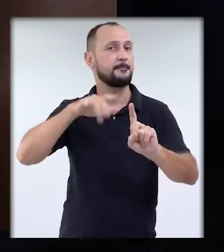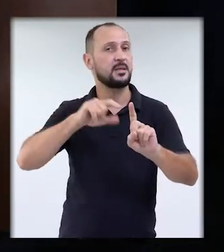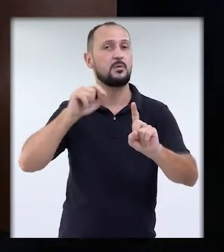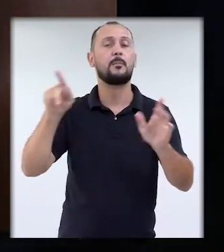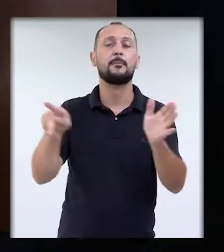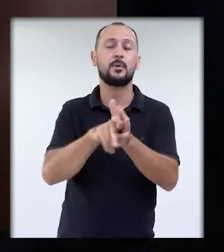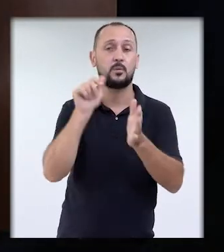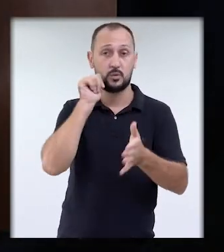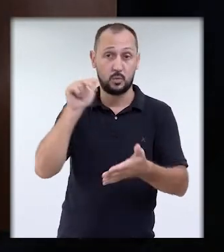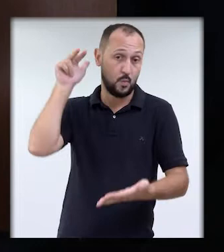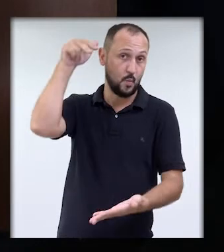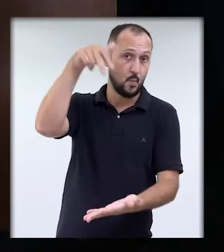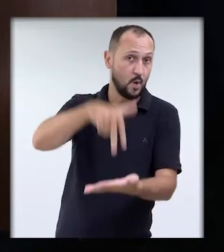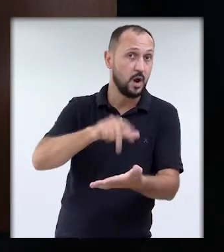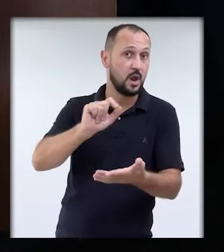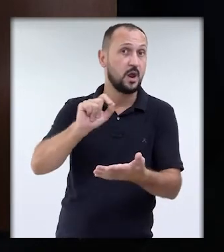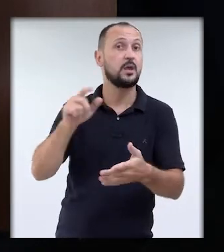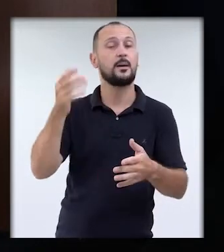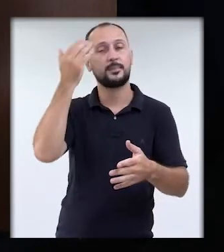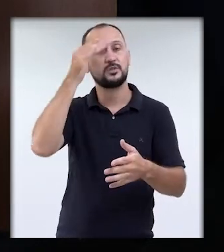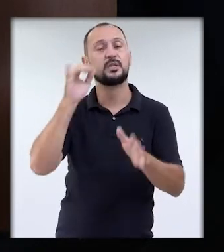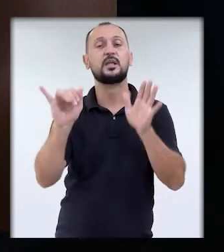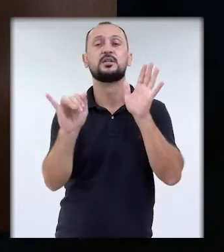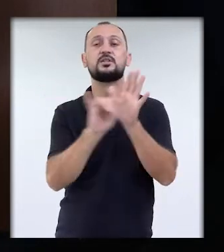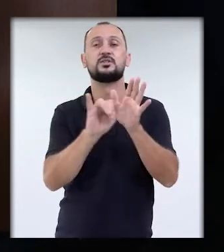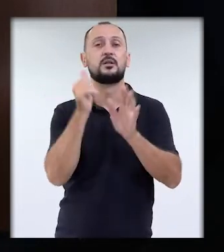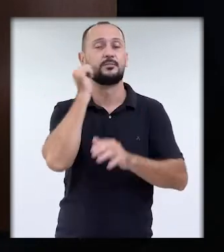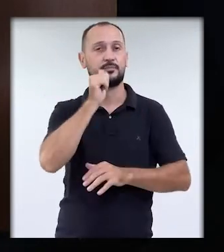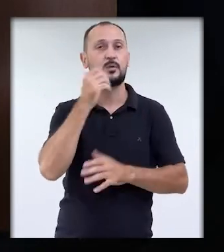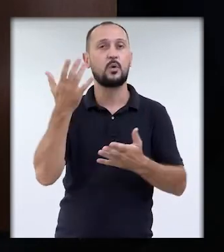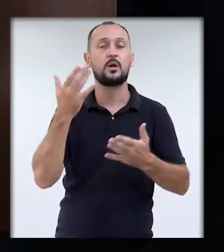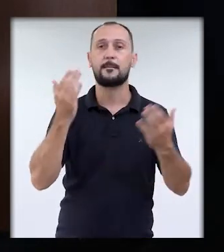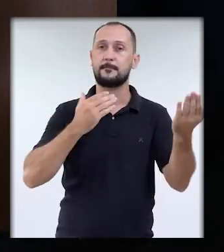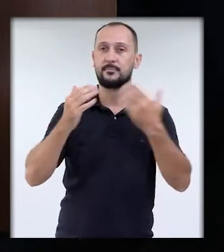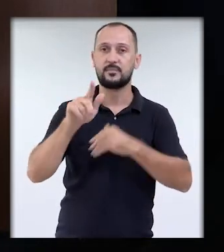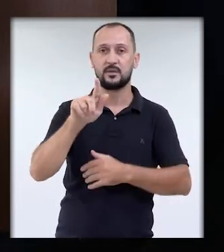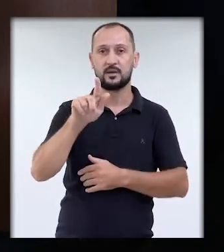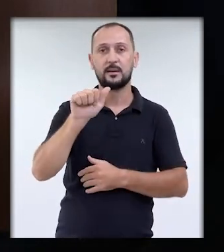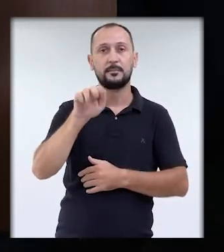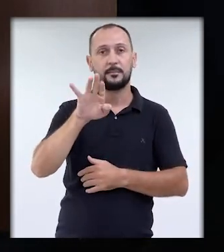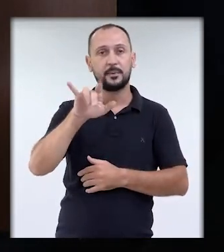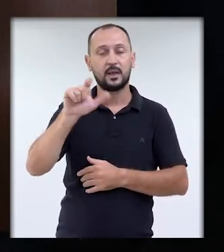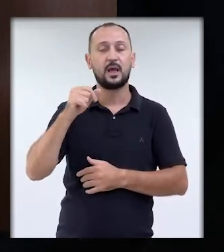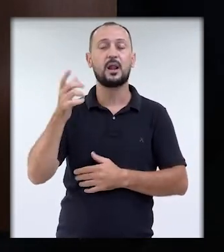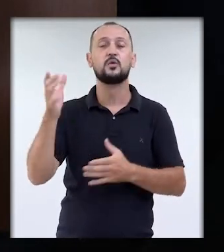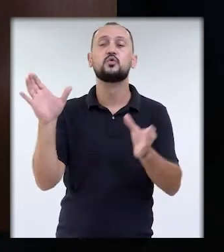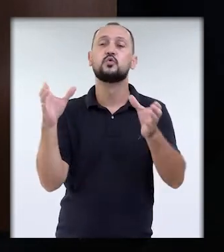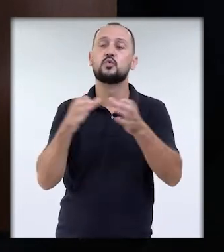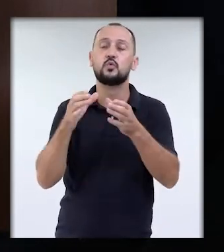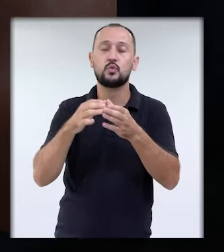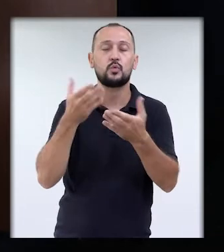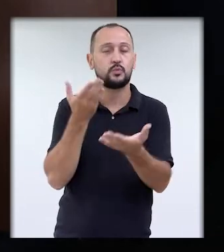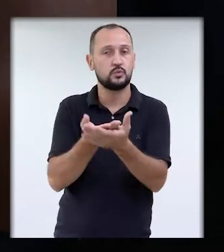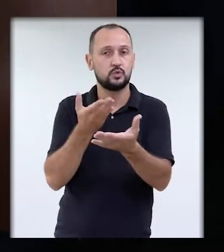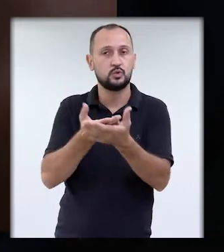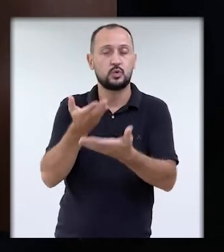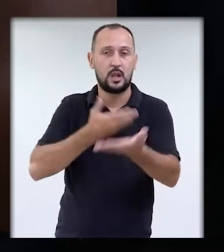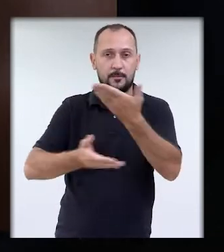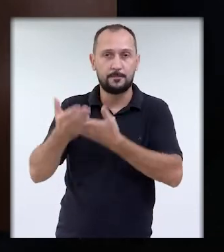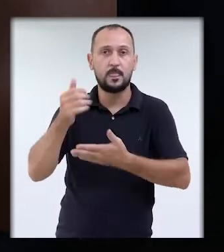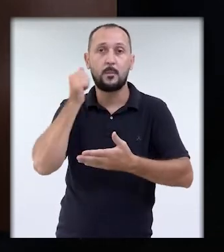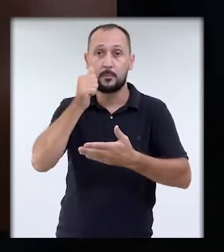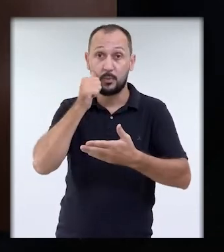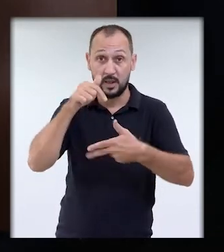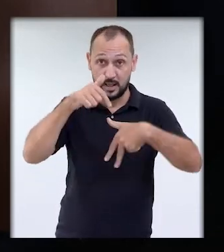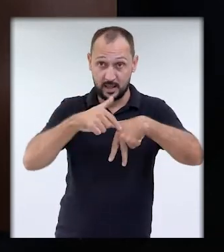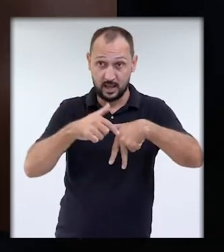mitos do feminismo e entendimento da identidade feminina. Comigo está a psicóloga Gabriela Molento, facilitadora do grupo de estudos